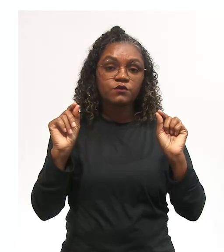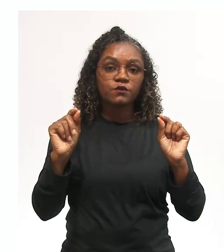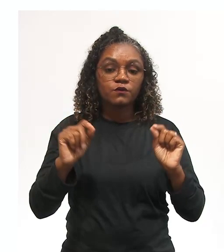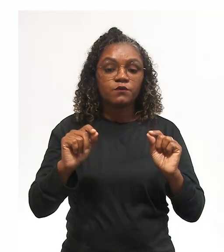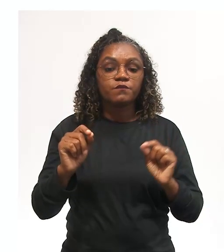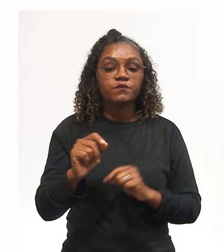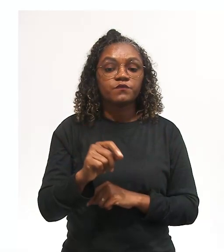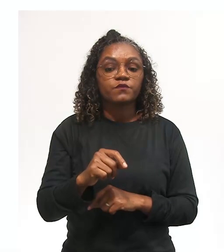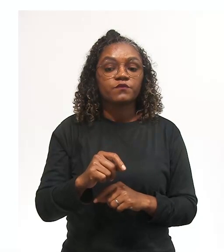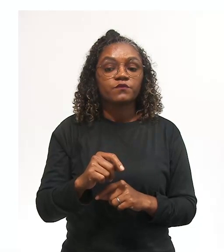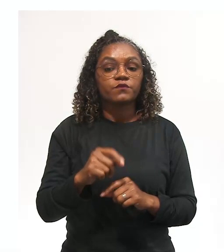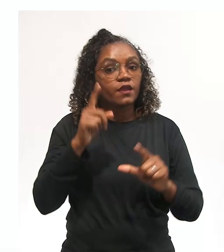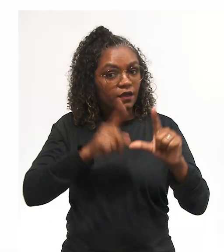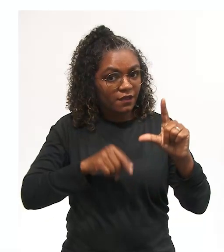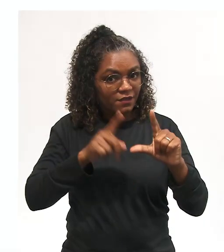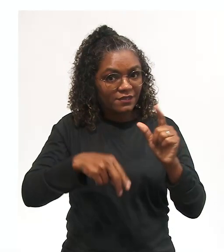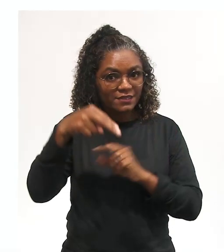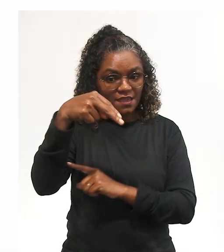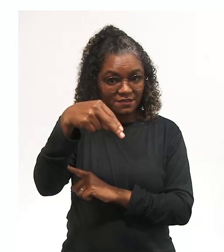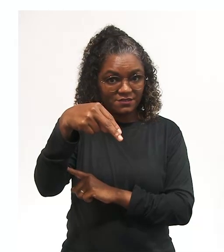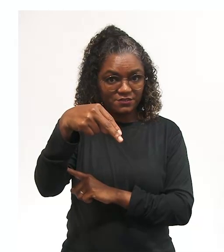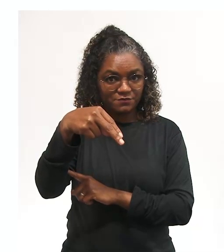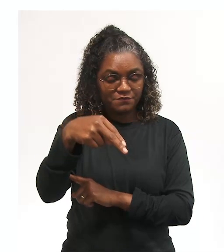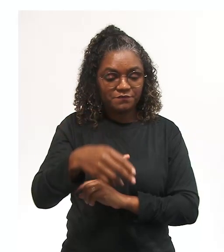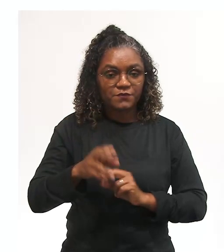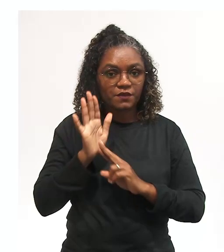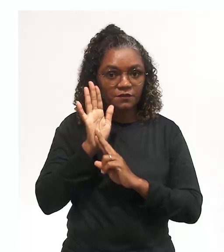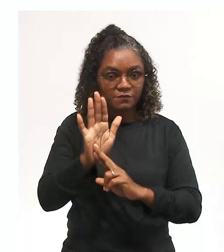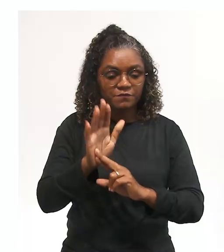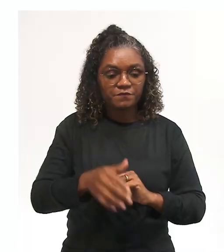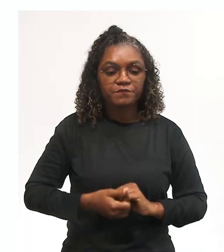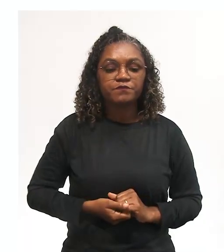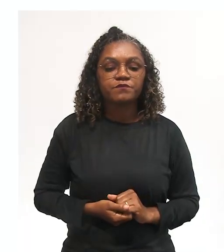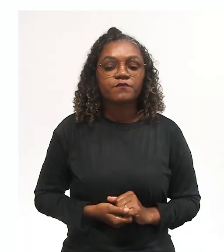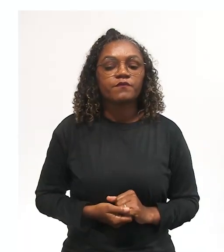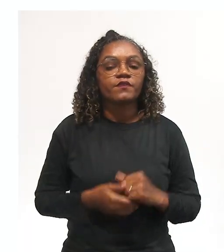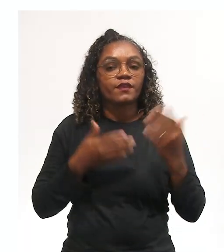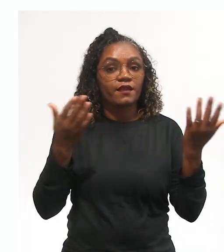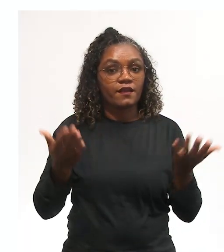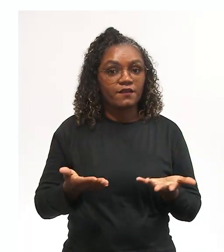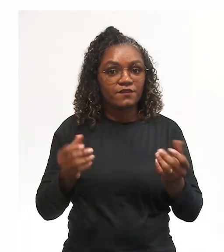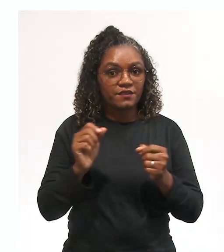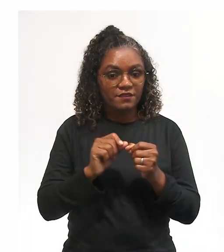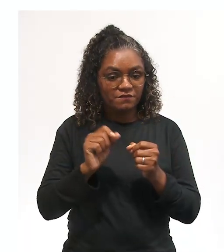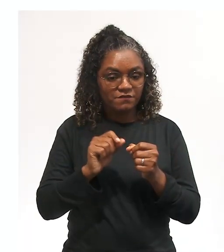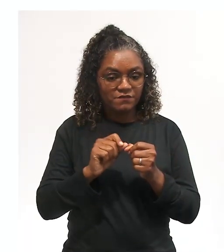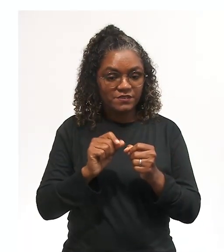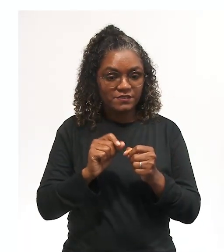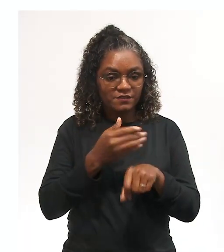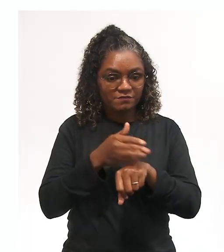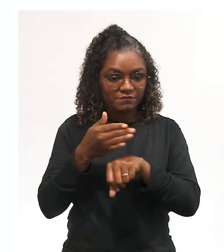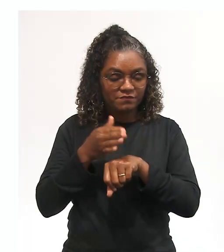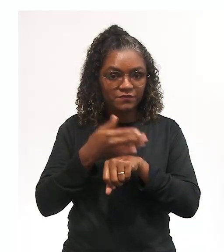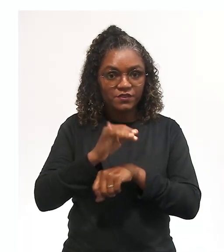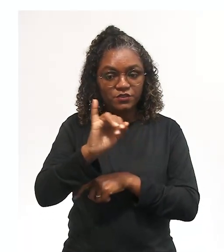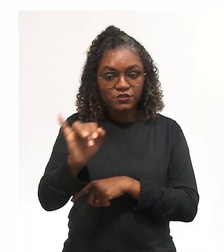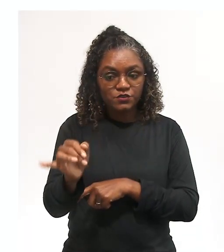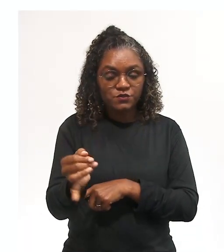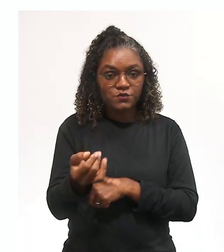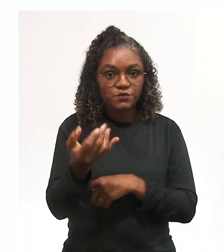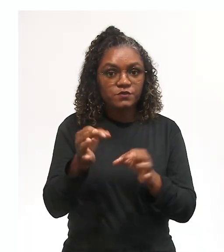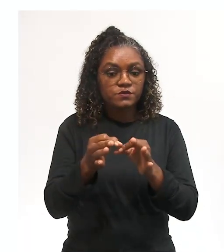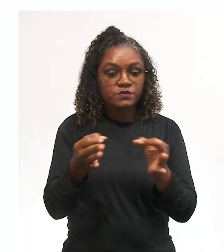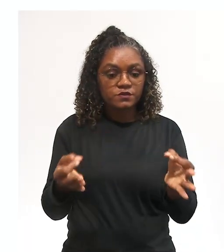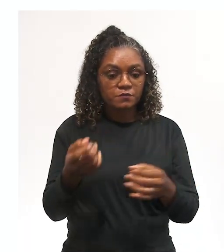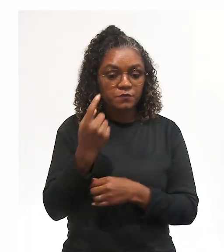letra N. Agora vamos a fórmula que vamos usar muito para juros